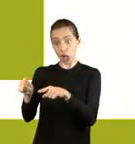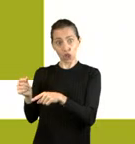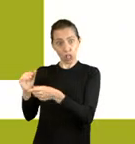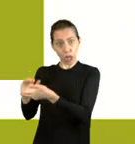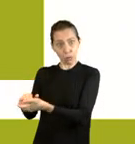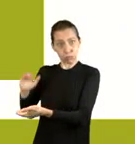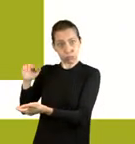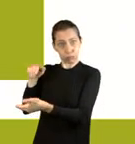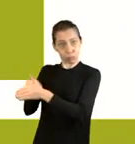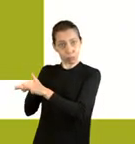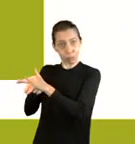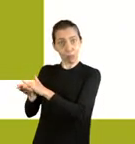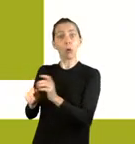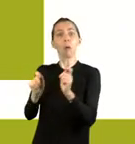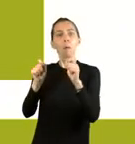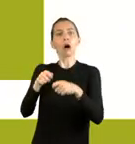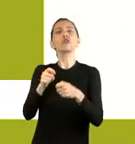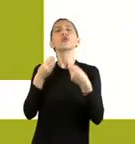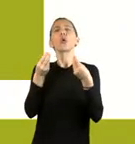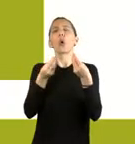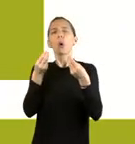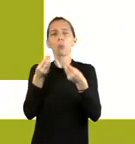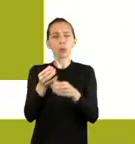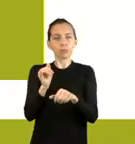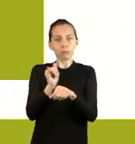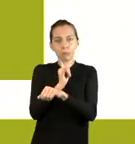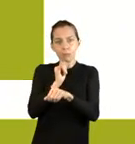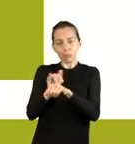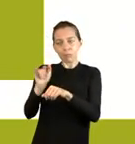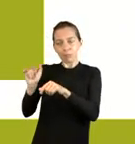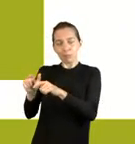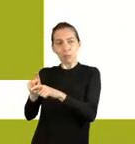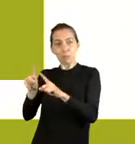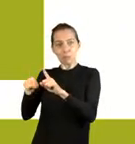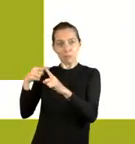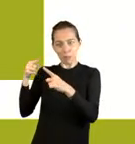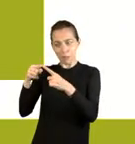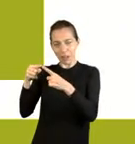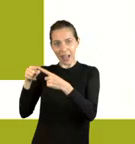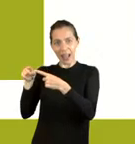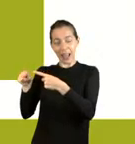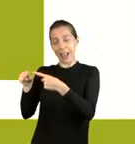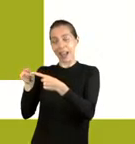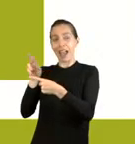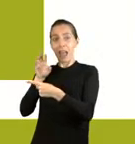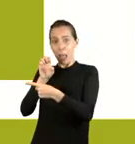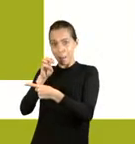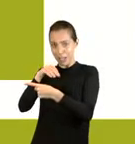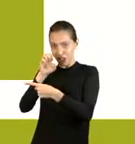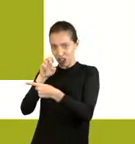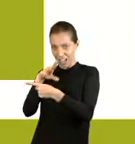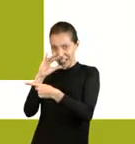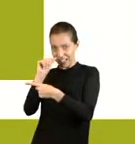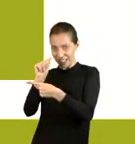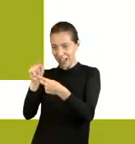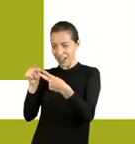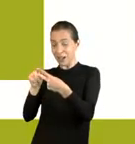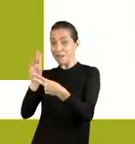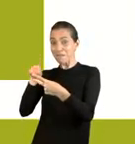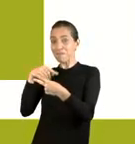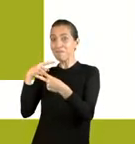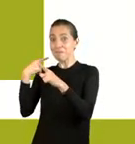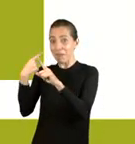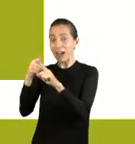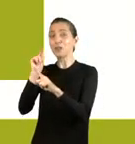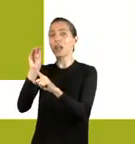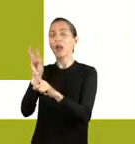gente pode ampliar ela um pouco para reserva de emergência e oportunidade. Então, se você tem dinheiro